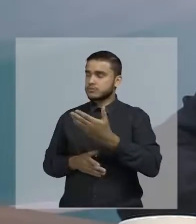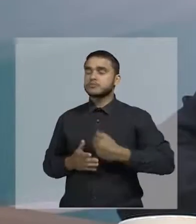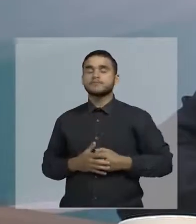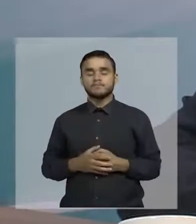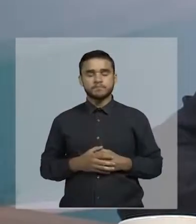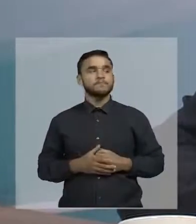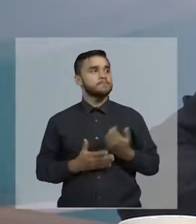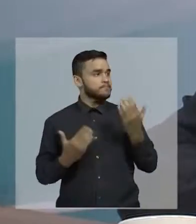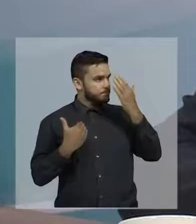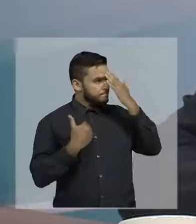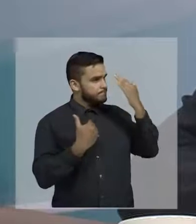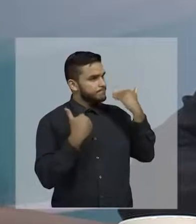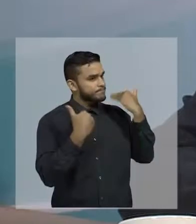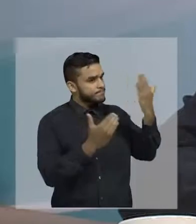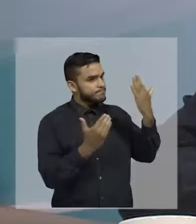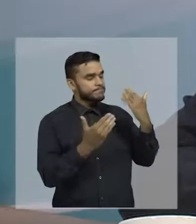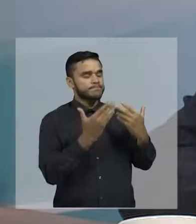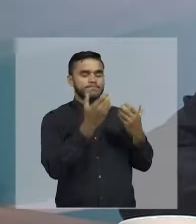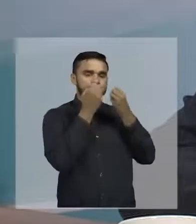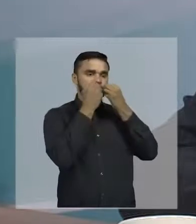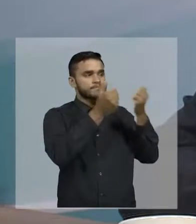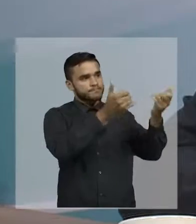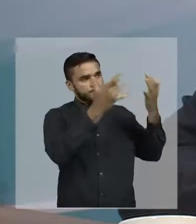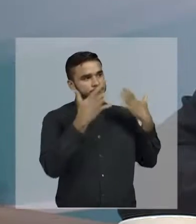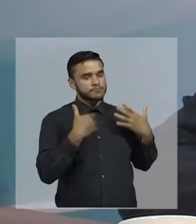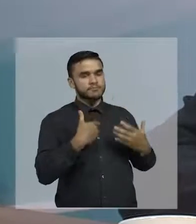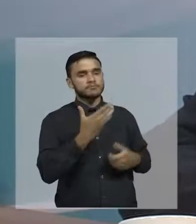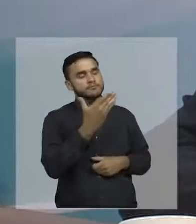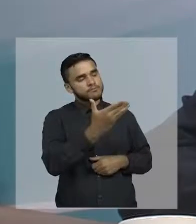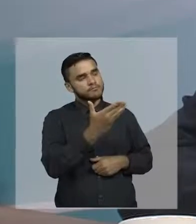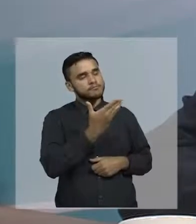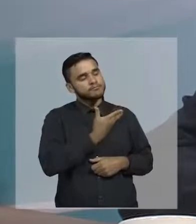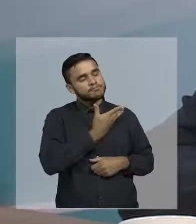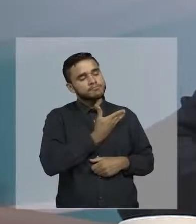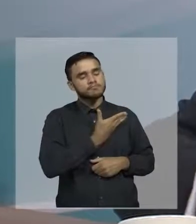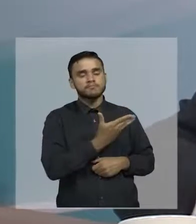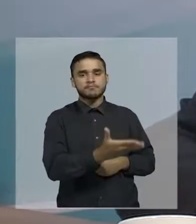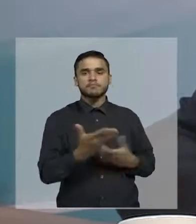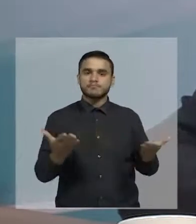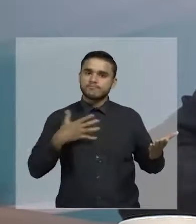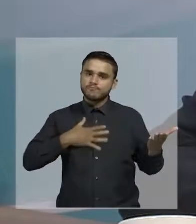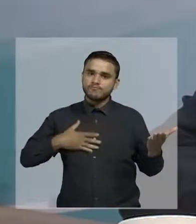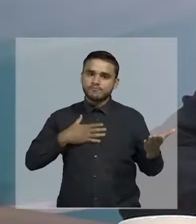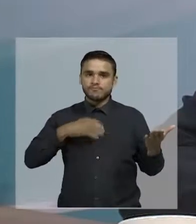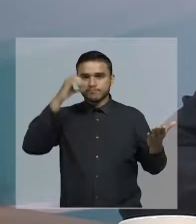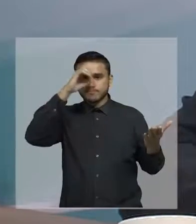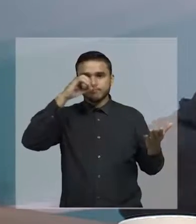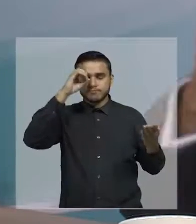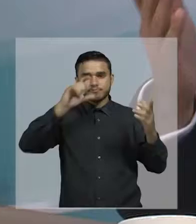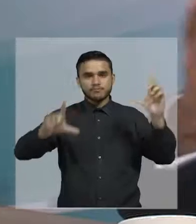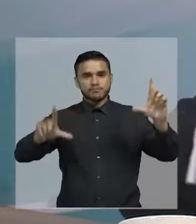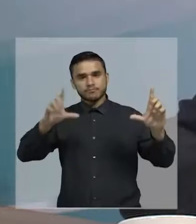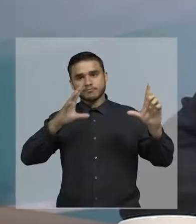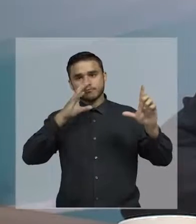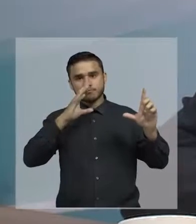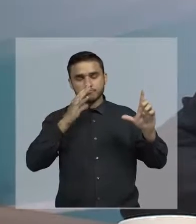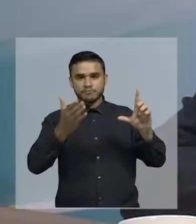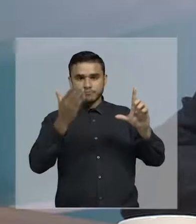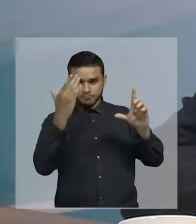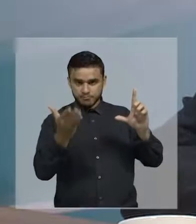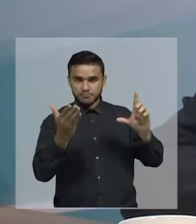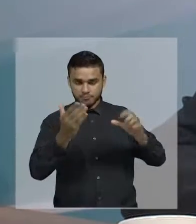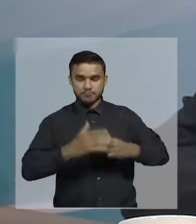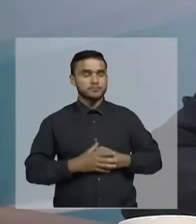primeiramente agradeço as palavras generosas, meu amigo Arnaldo. É um prazer estar aqui no programa, diante de uma audiência